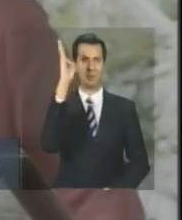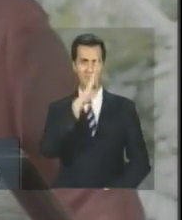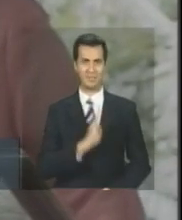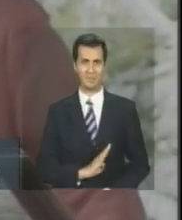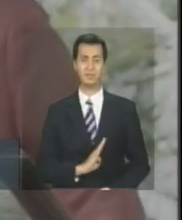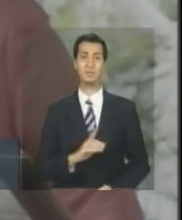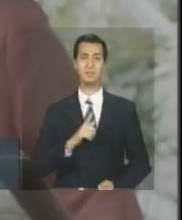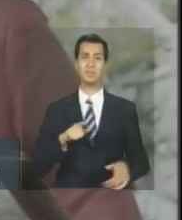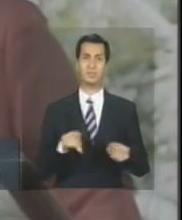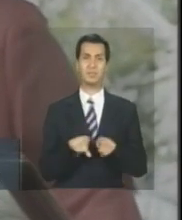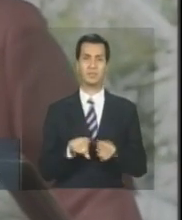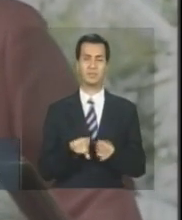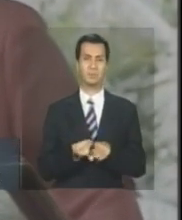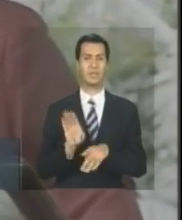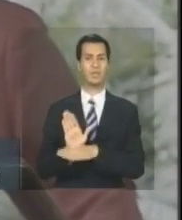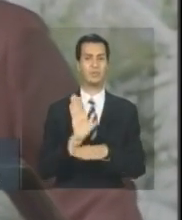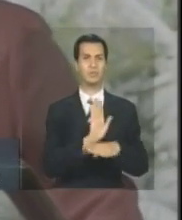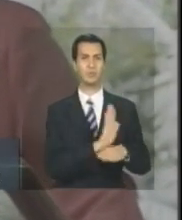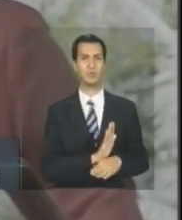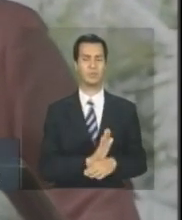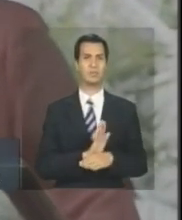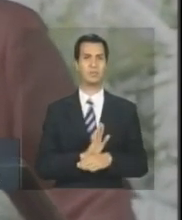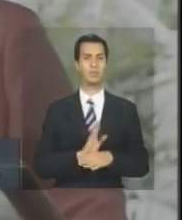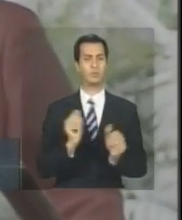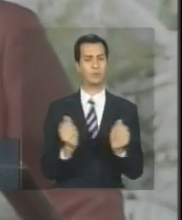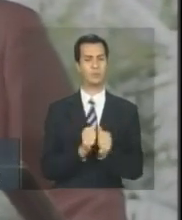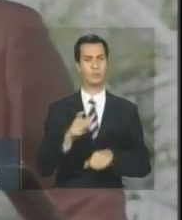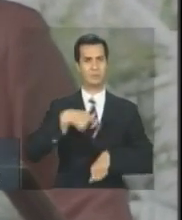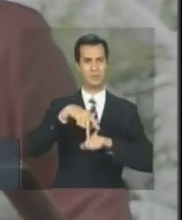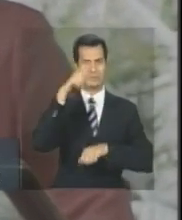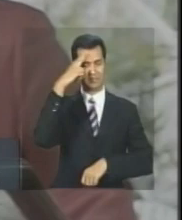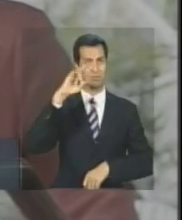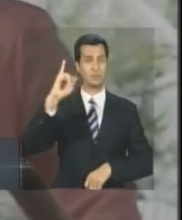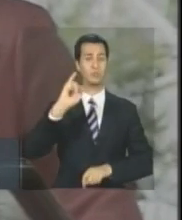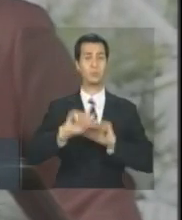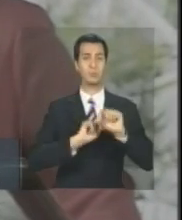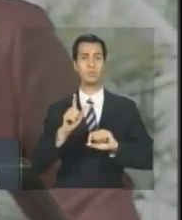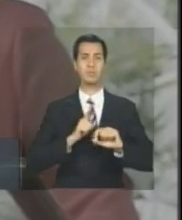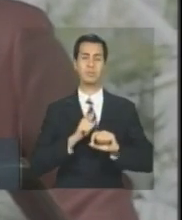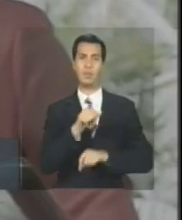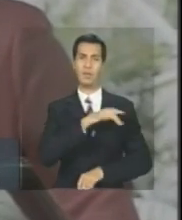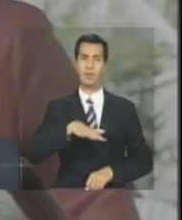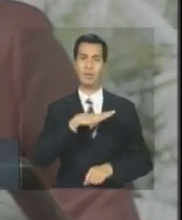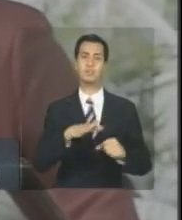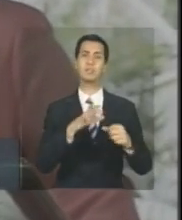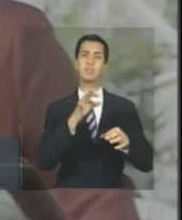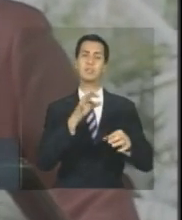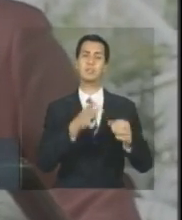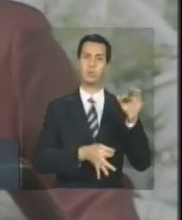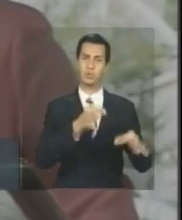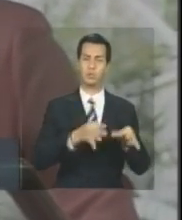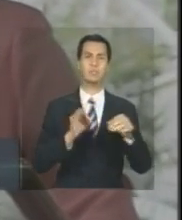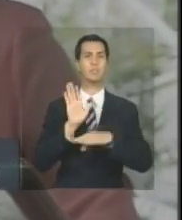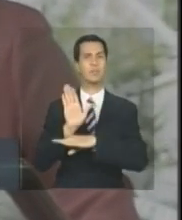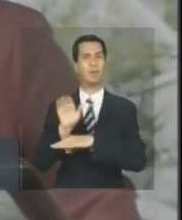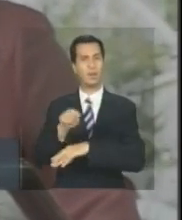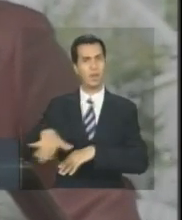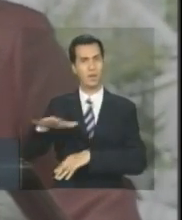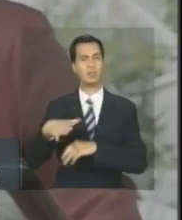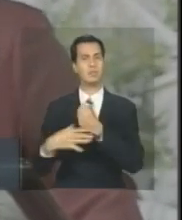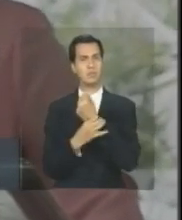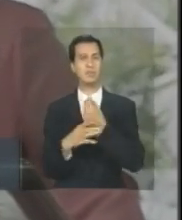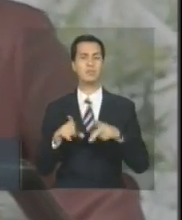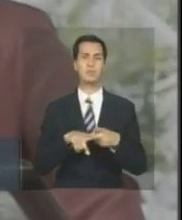uma série de outros projetos de cooperação técnica nas áreas de segurança, justiça, educação, esporte,